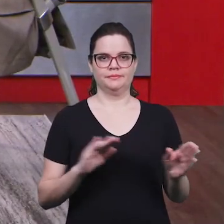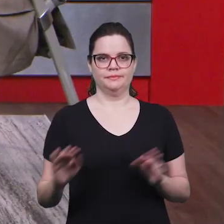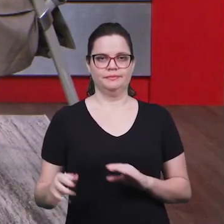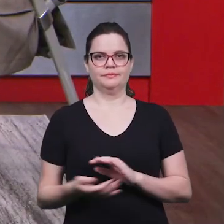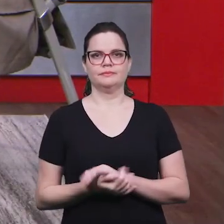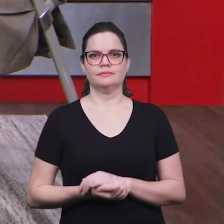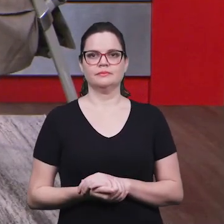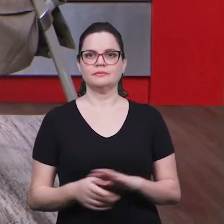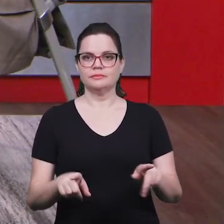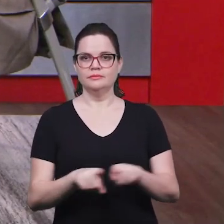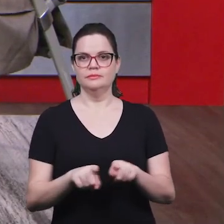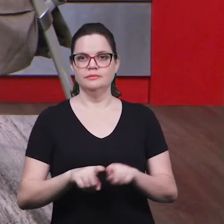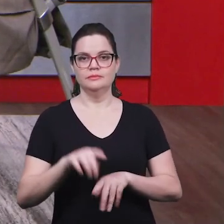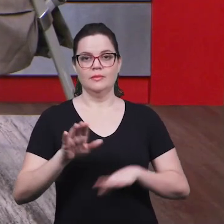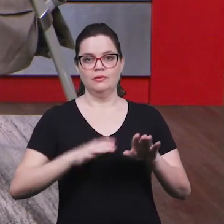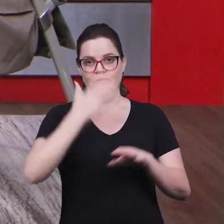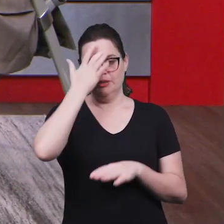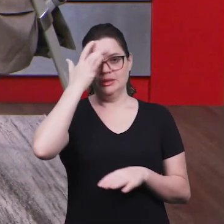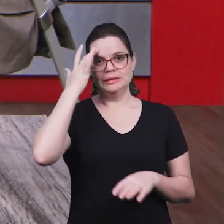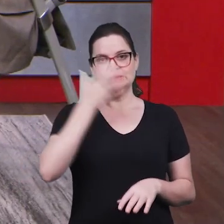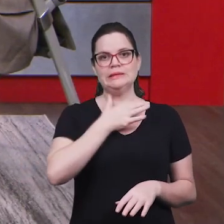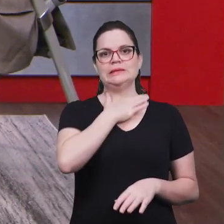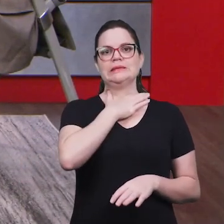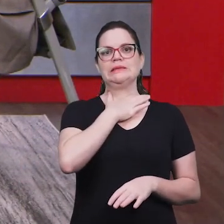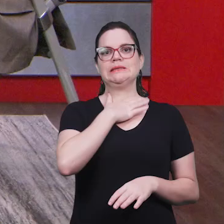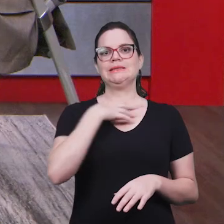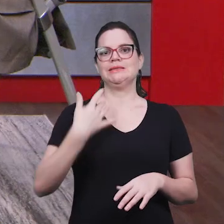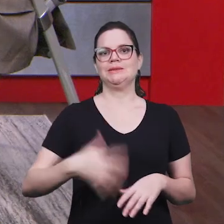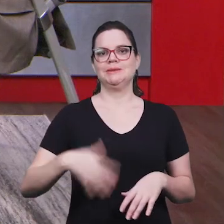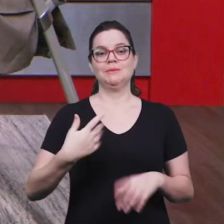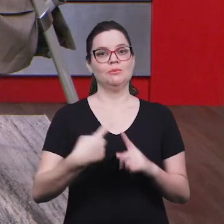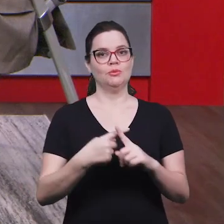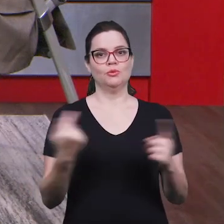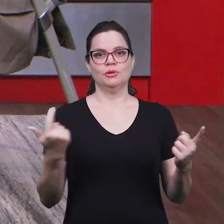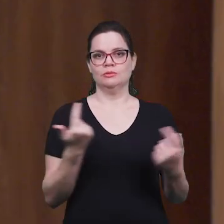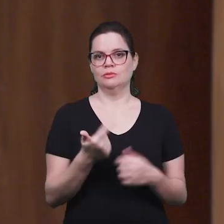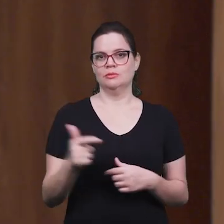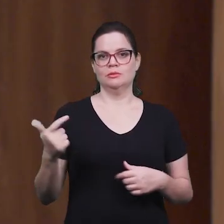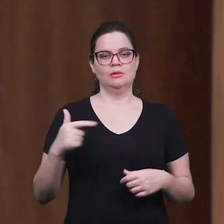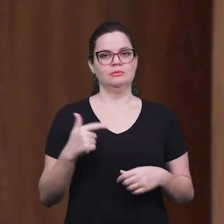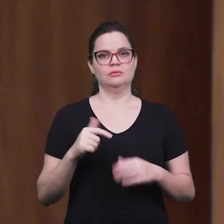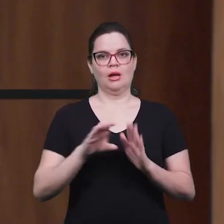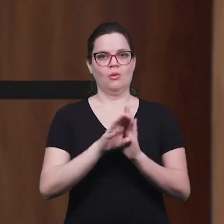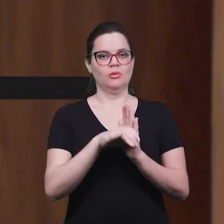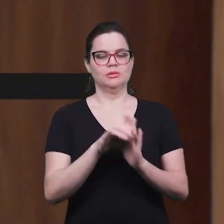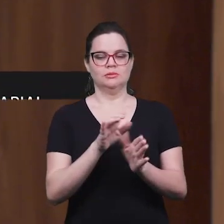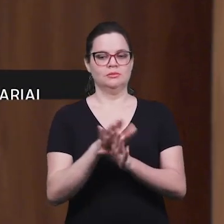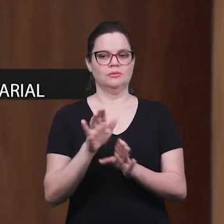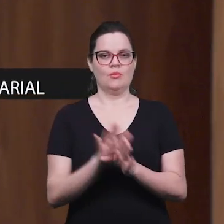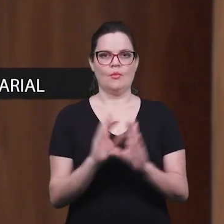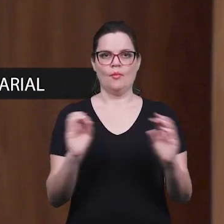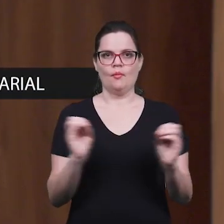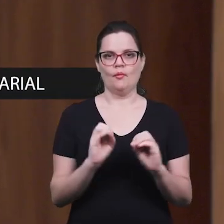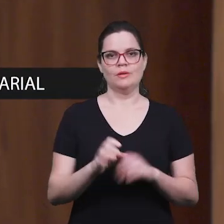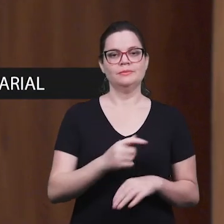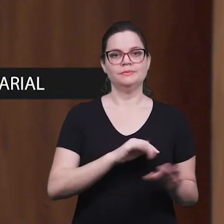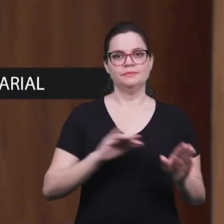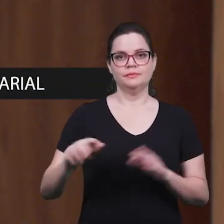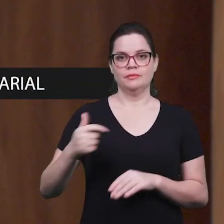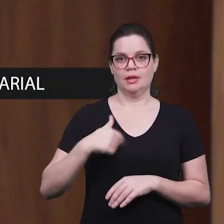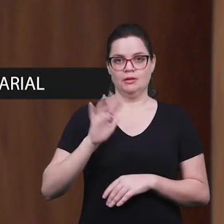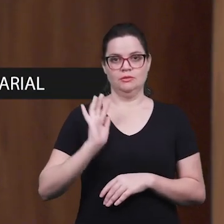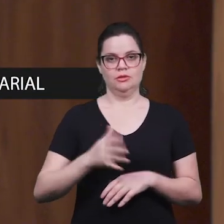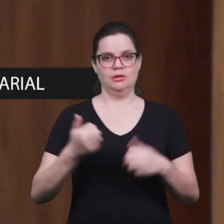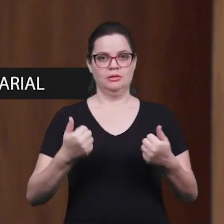as pessoas entram em certas dificuldades por não ter esses conceitos. Eu digo, claramente, já falei em outras